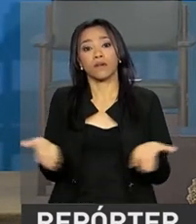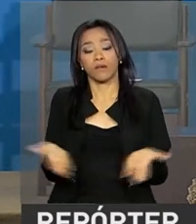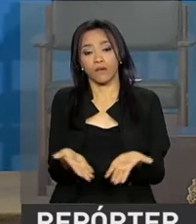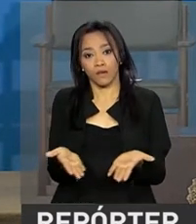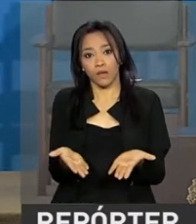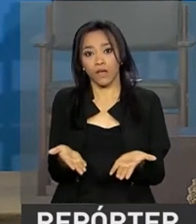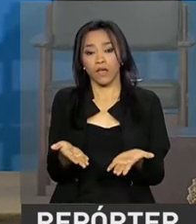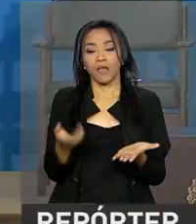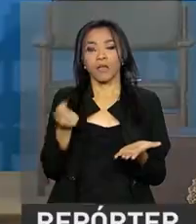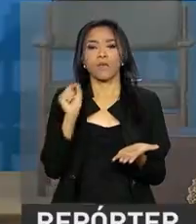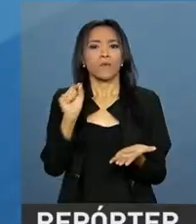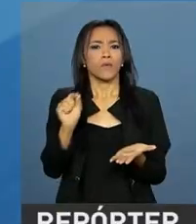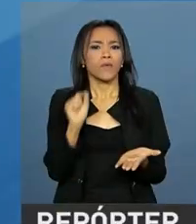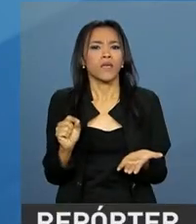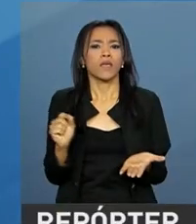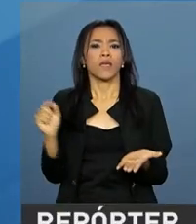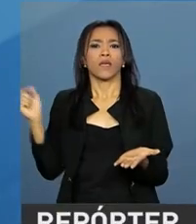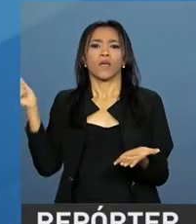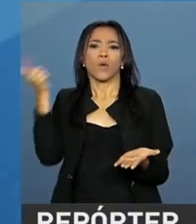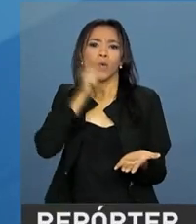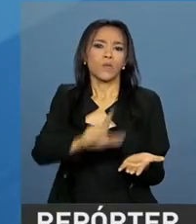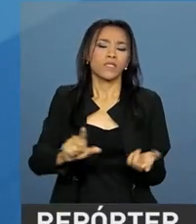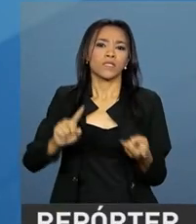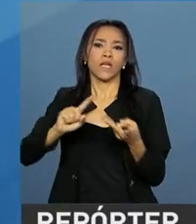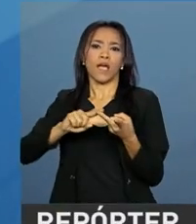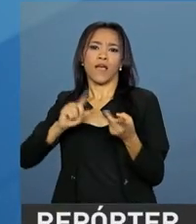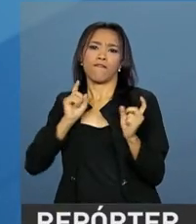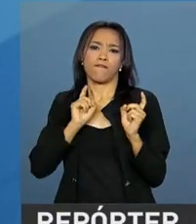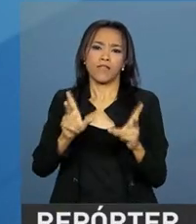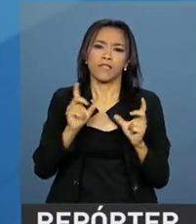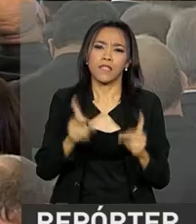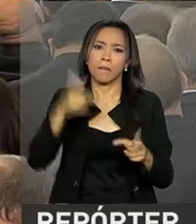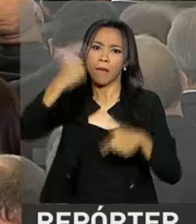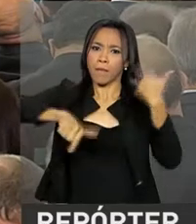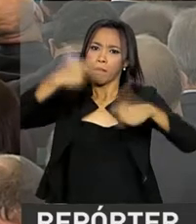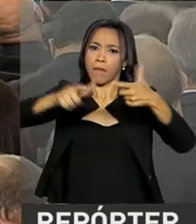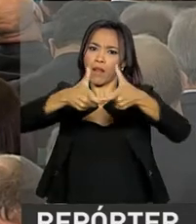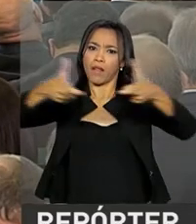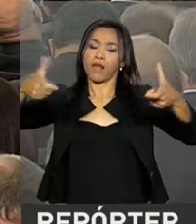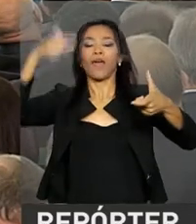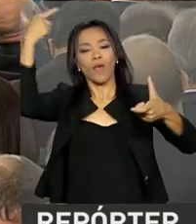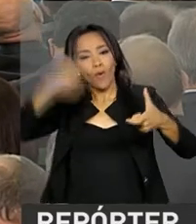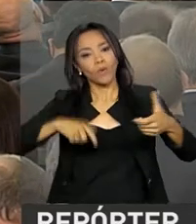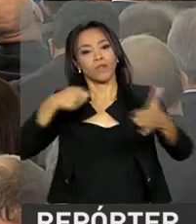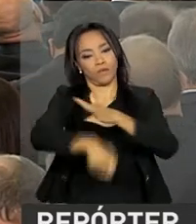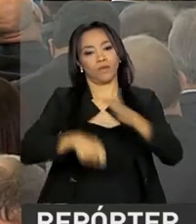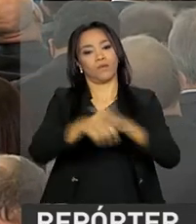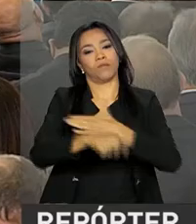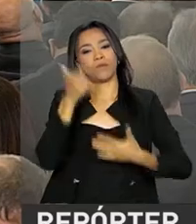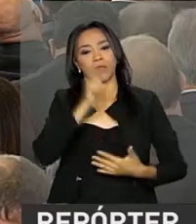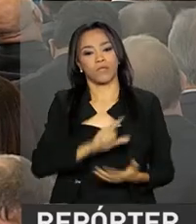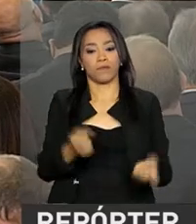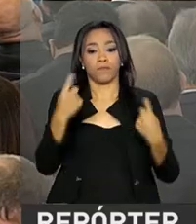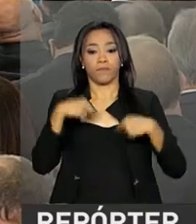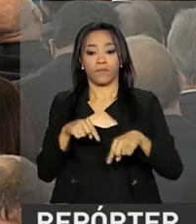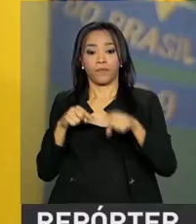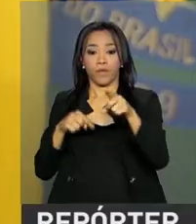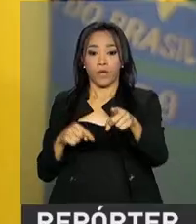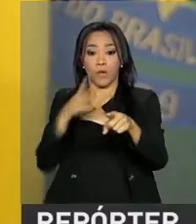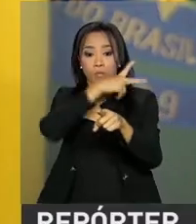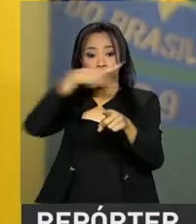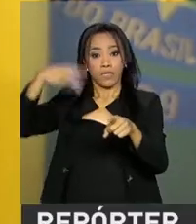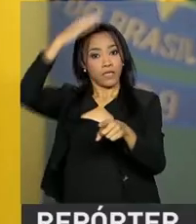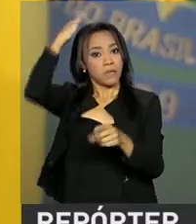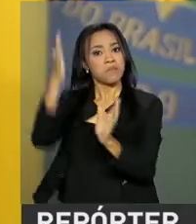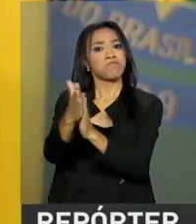reabrir reconquistar o mercado é outra luta que nós vamos ter o presidente michel temer elogiou a ação do ministério da agricultura